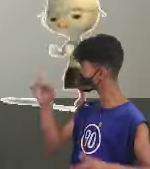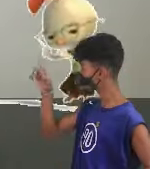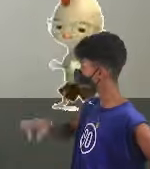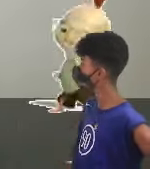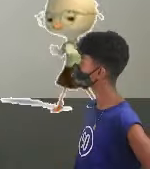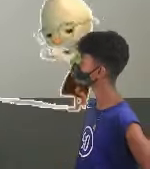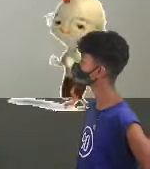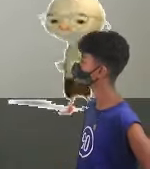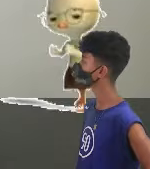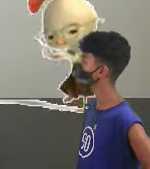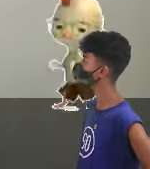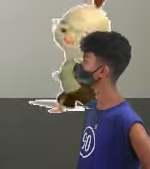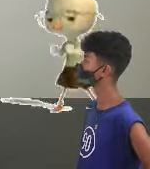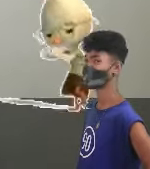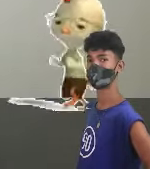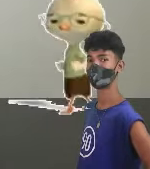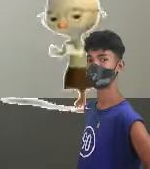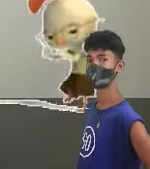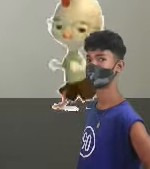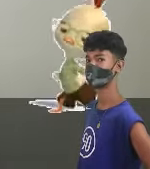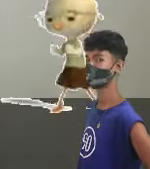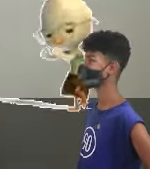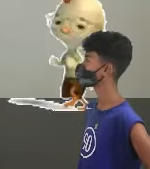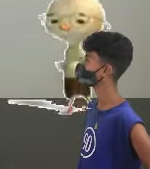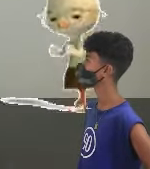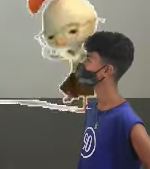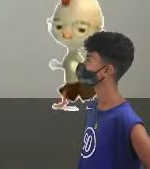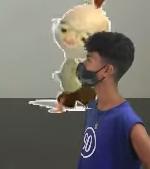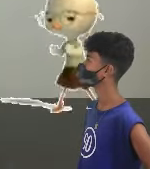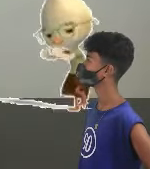E alegra o meu viver.